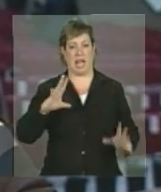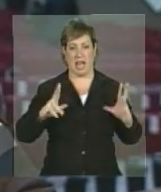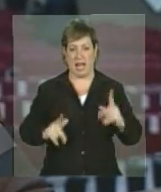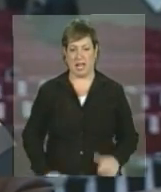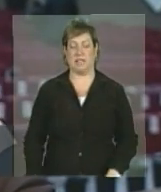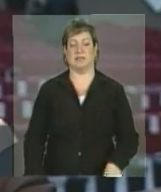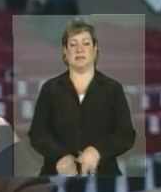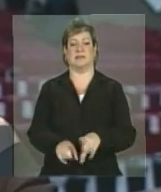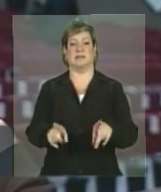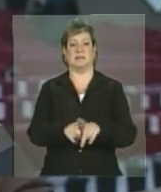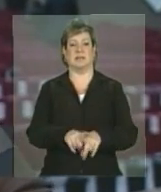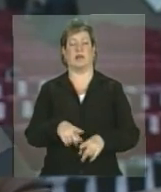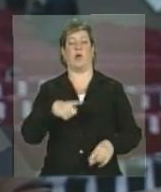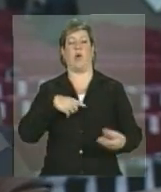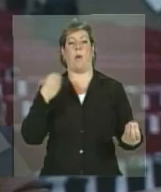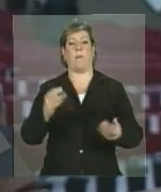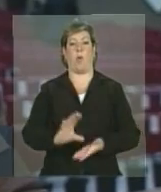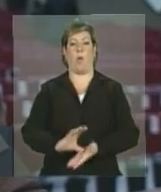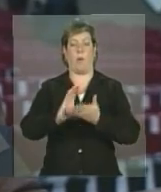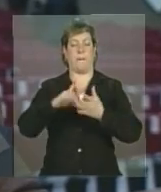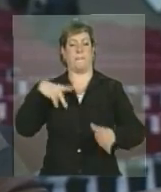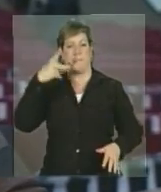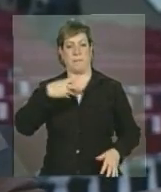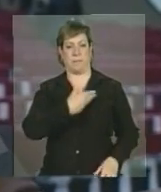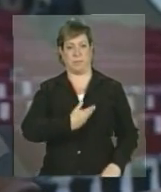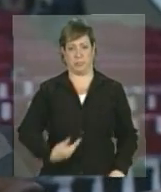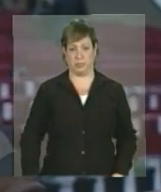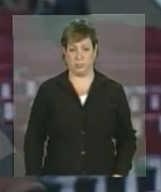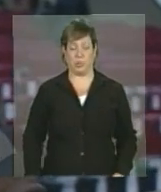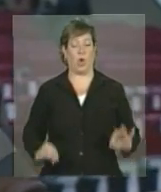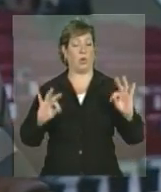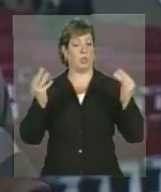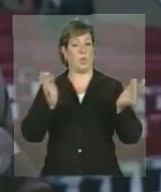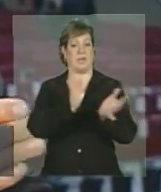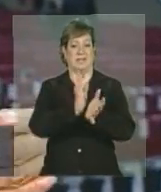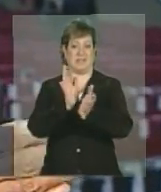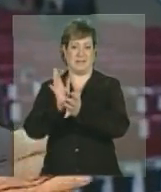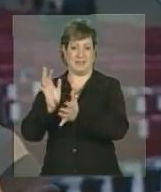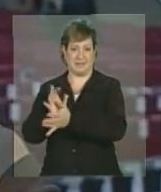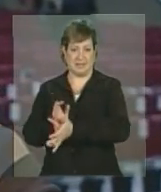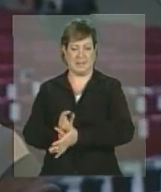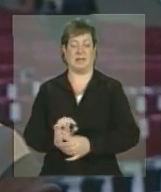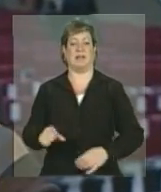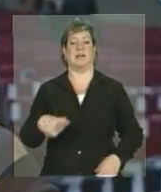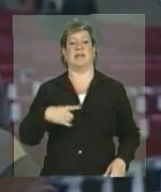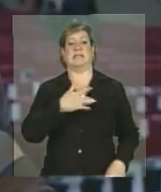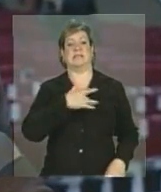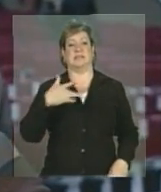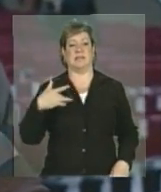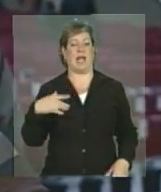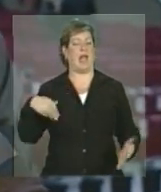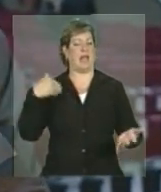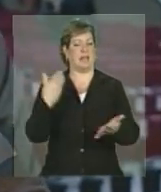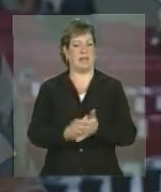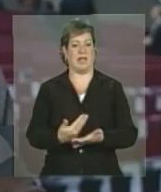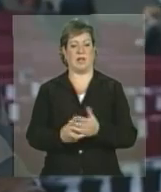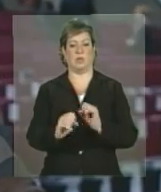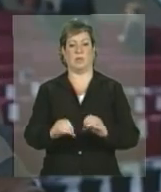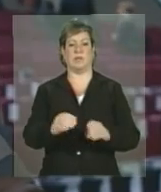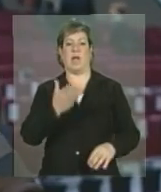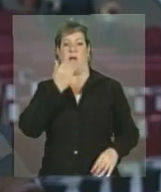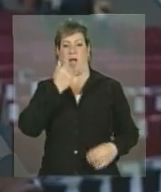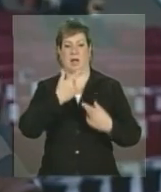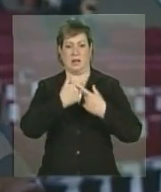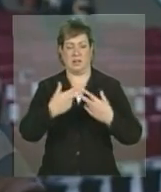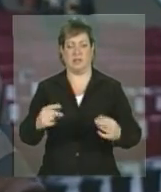de conselhos de formulação de políticas públicas em todas as áreas, desde a saúde até a educação, a merenda escolar e